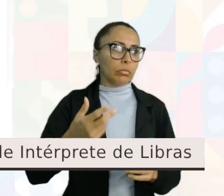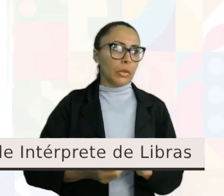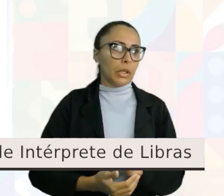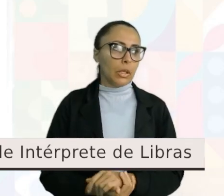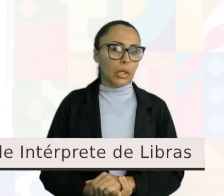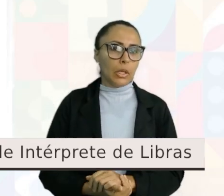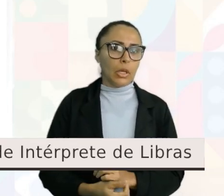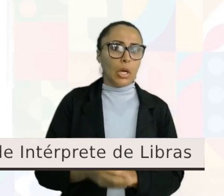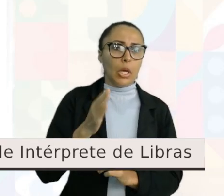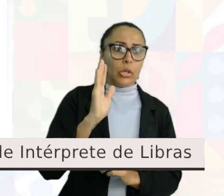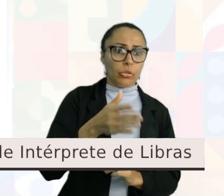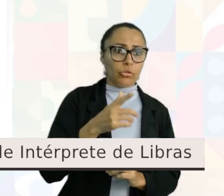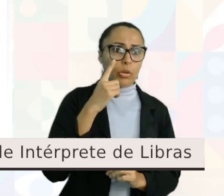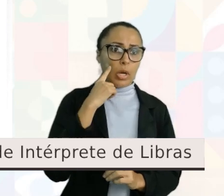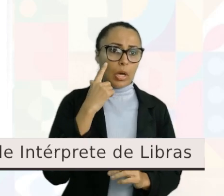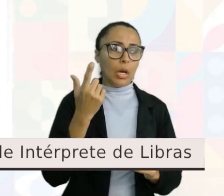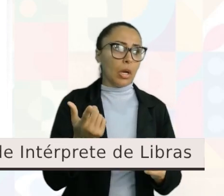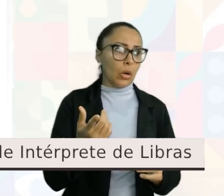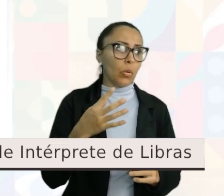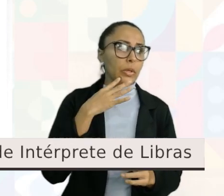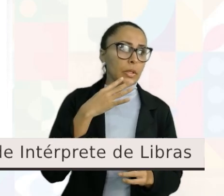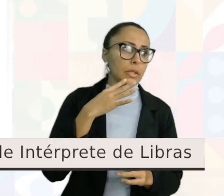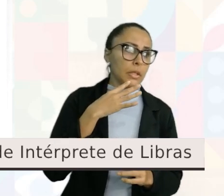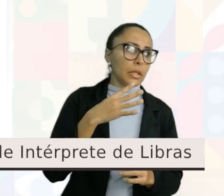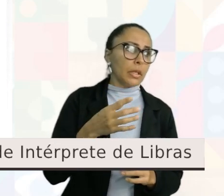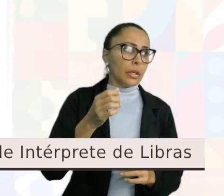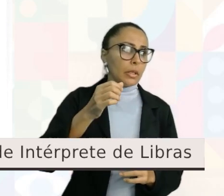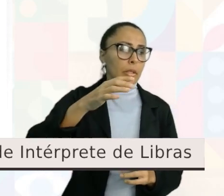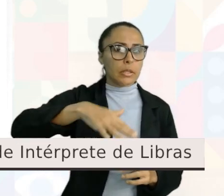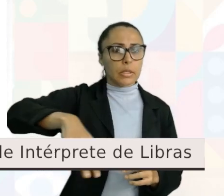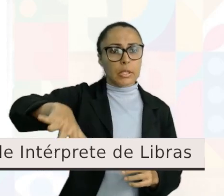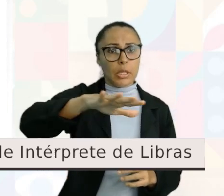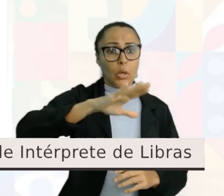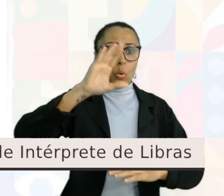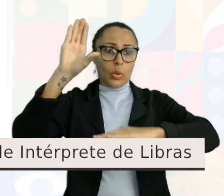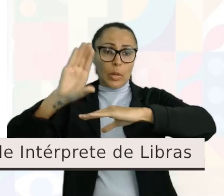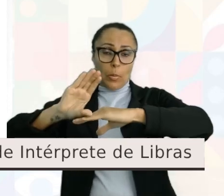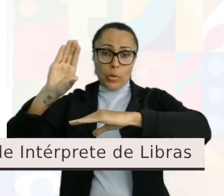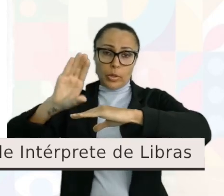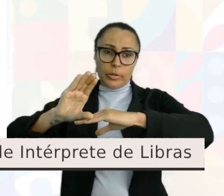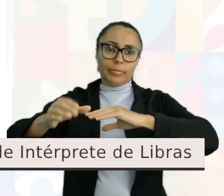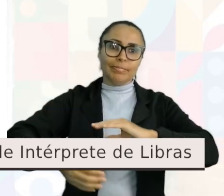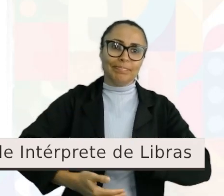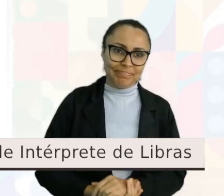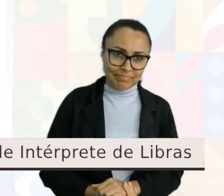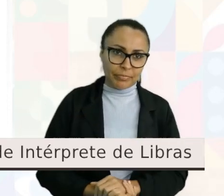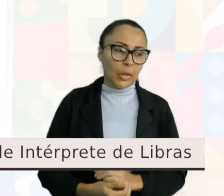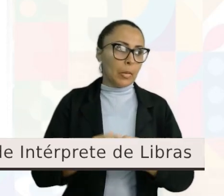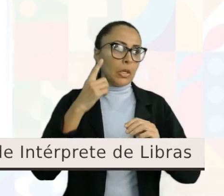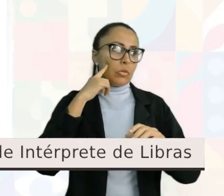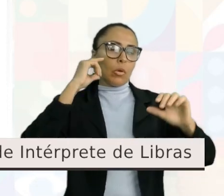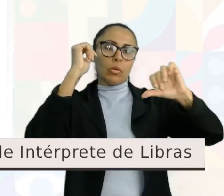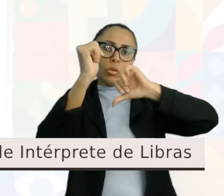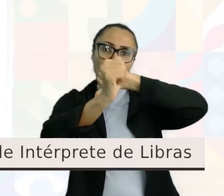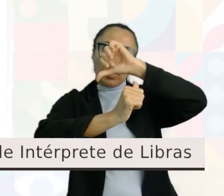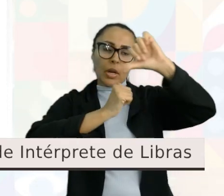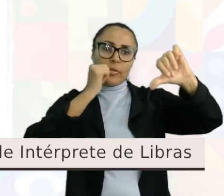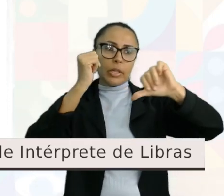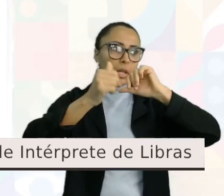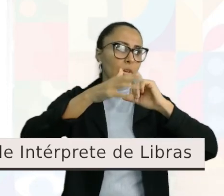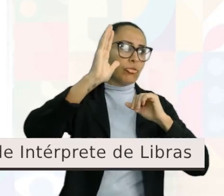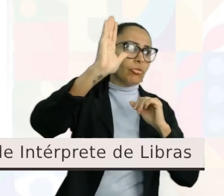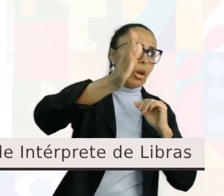já conhecia Alberti, né? Alberti é contemporâneo da mesma época dele, né? Então esse pessoal trocavam ideias já naquela